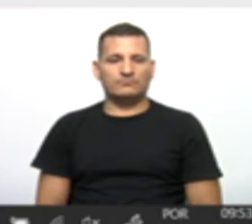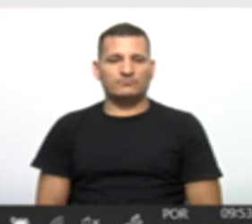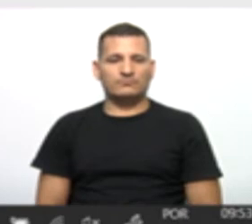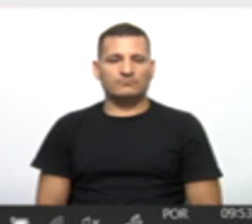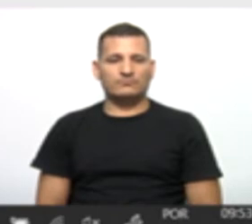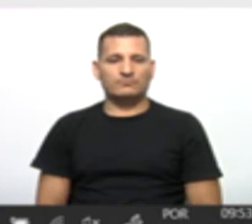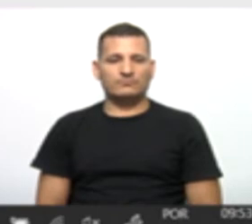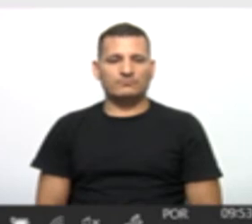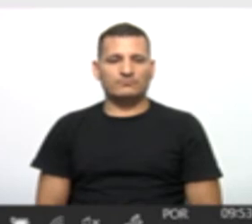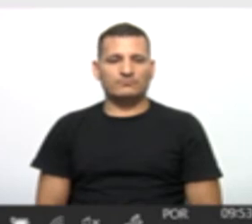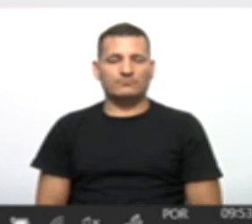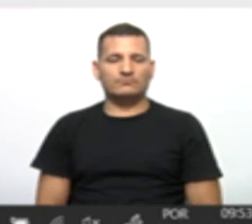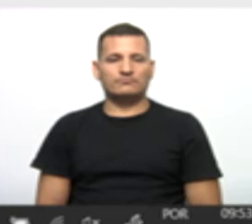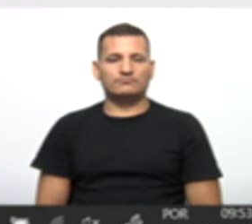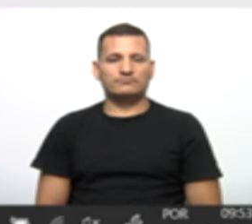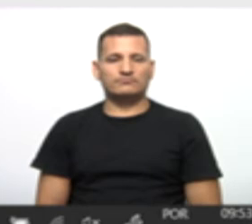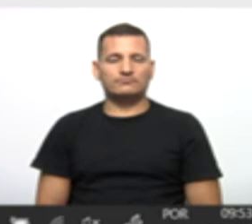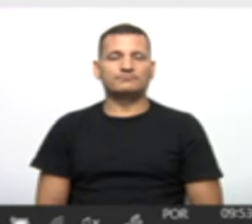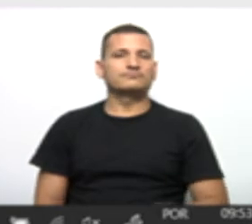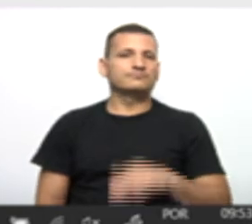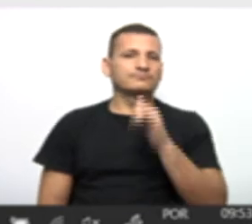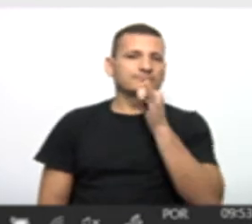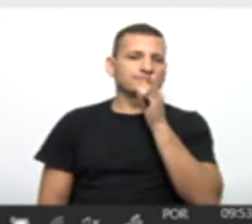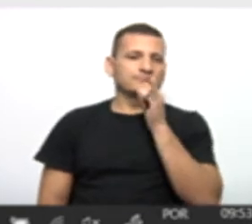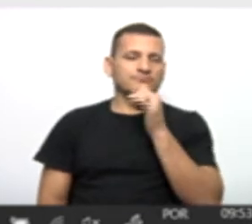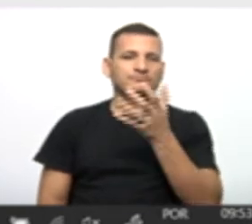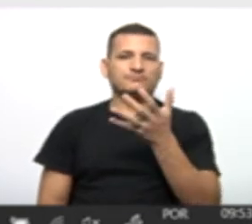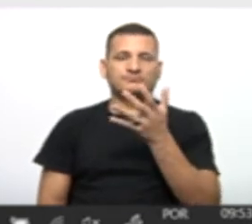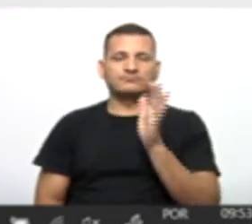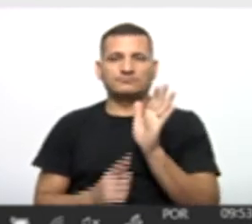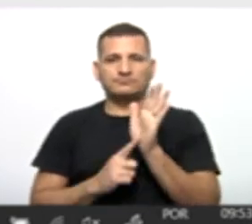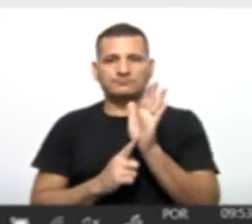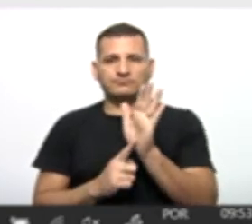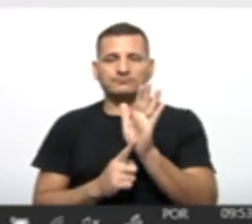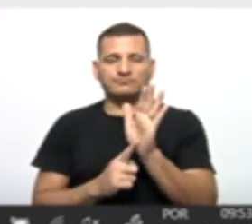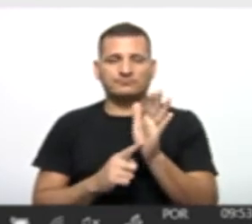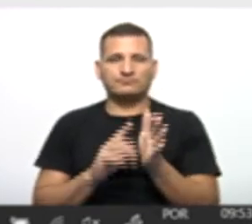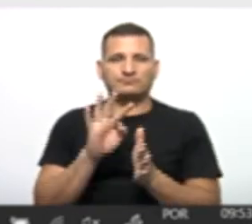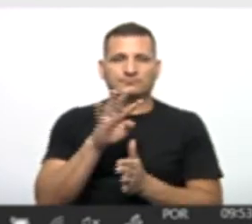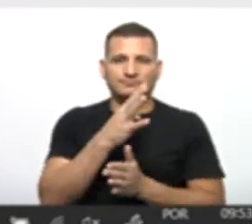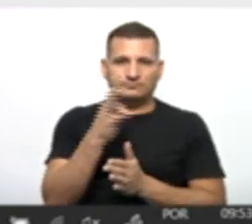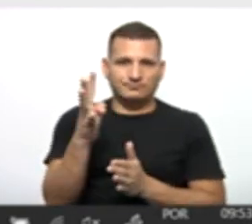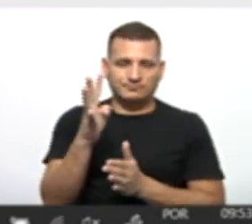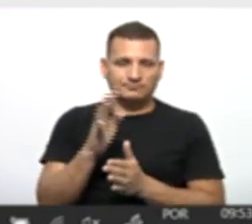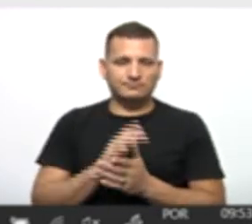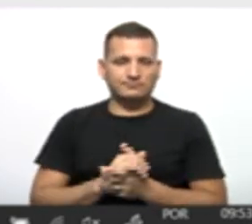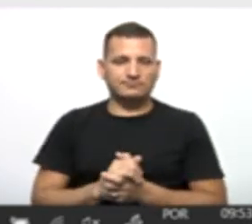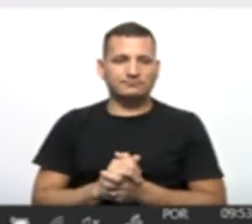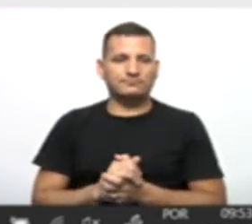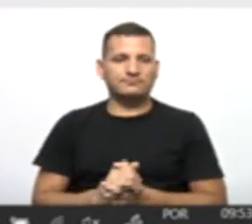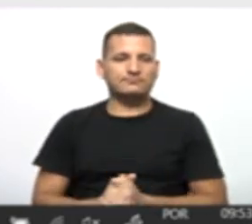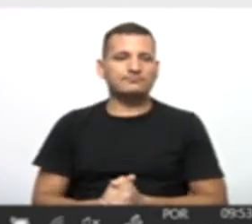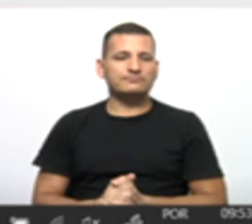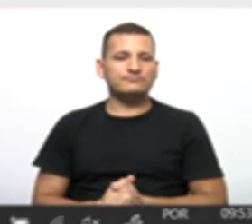Então aqui, por exemplo, quero mostrar as minhas tabelas. Lembra que a gente usava Show Tables? Show